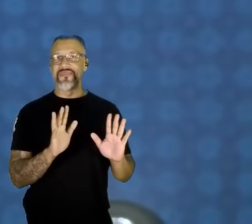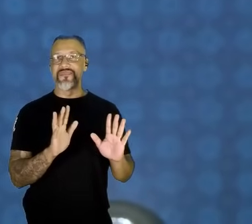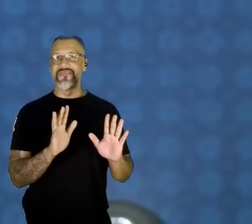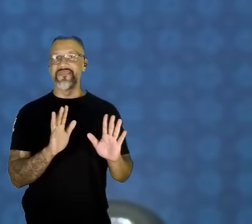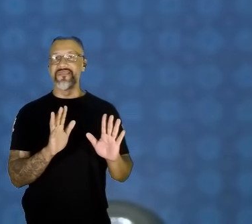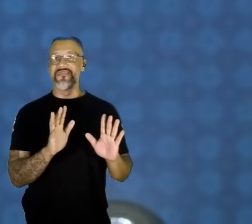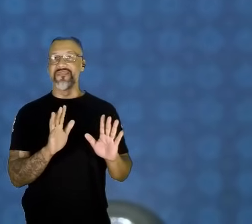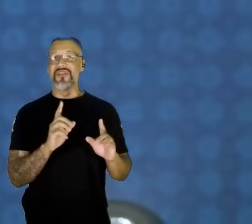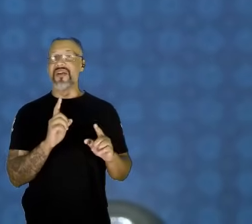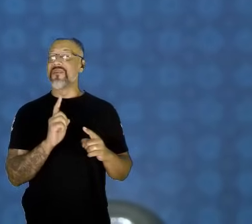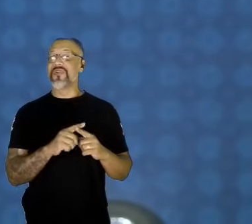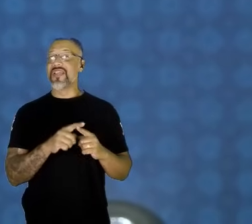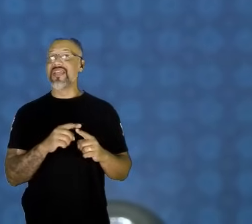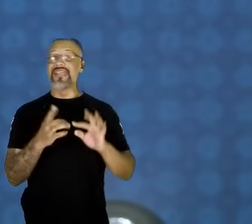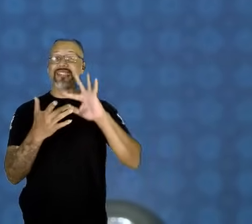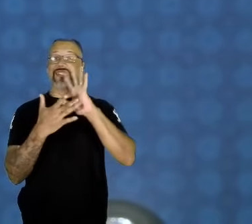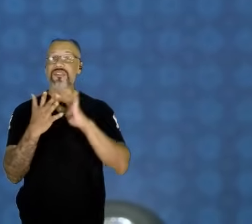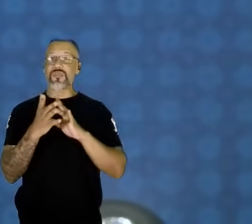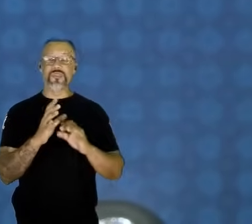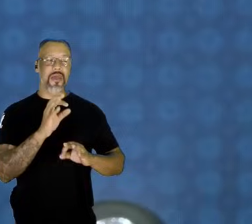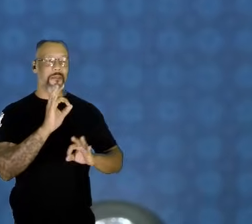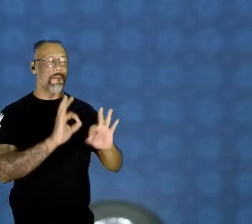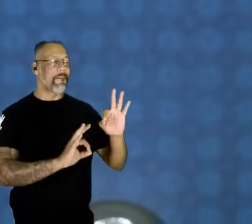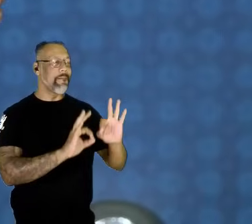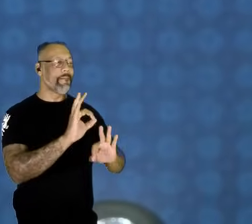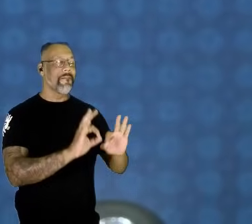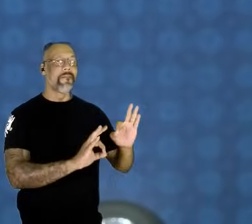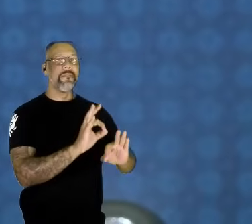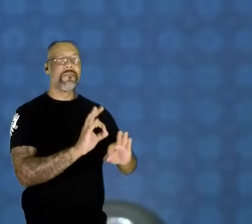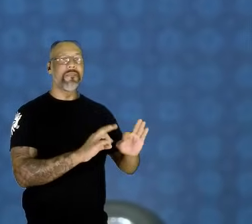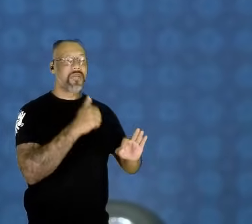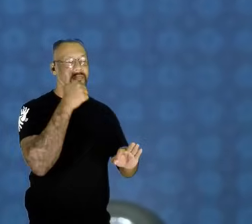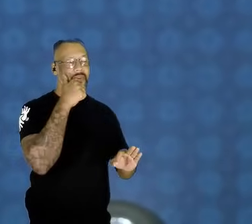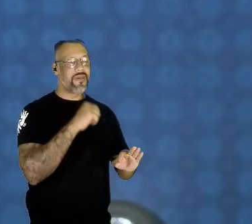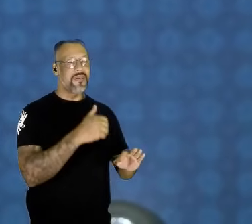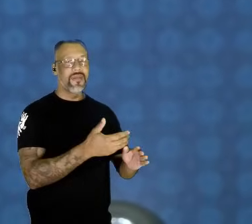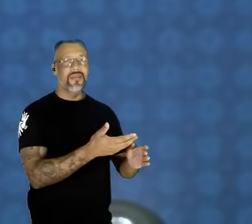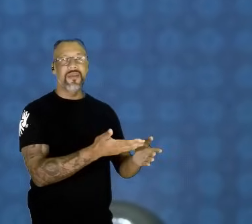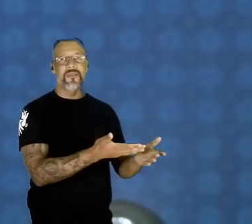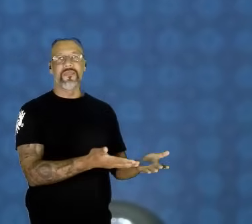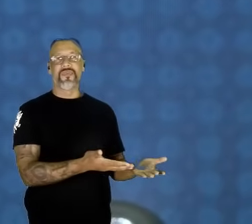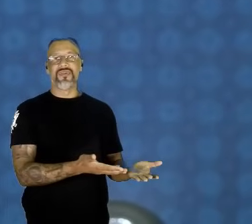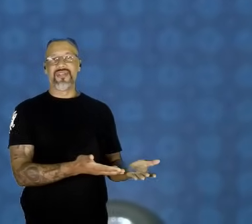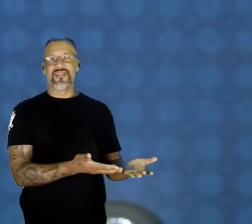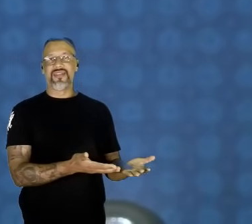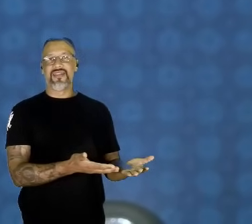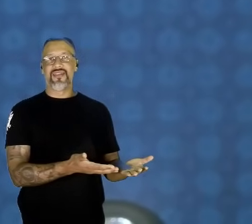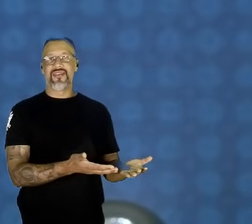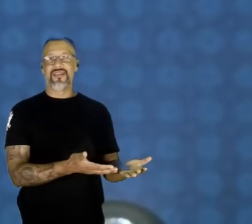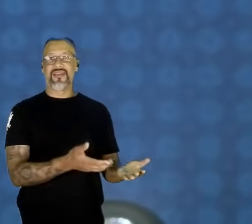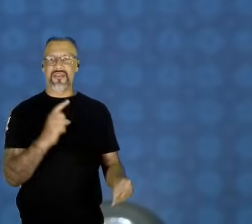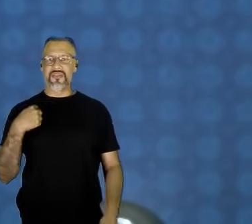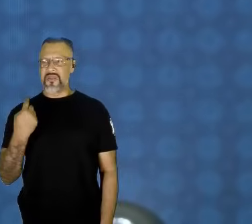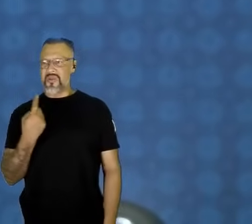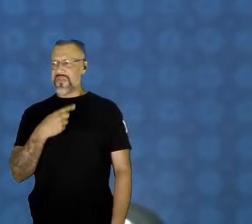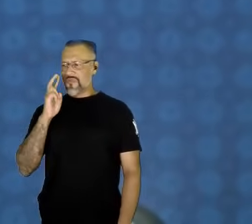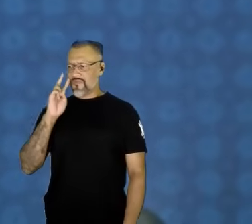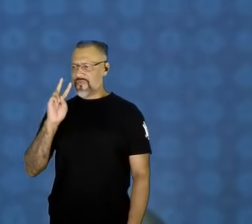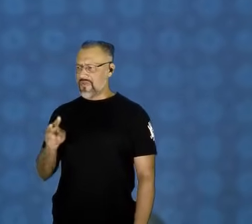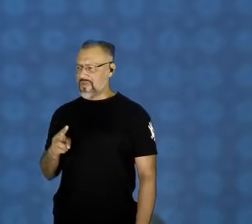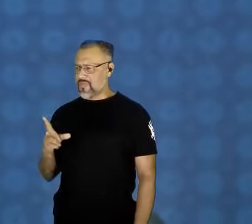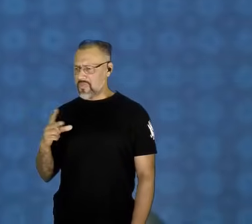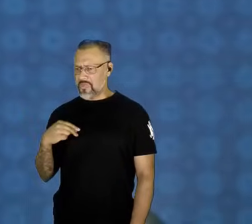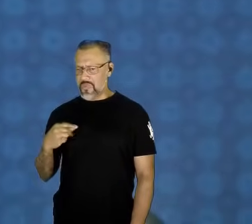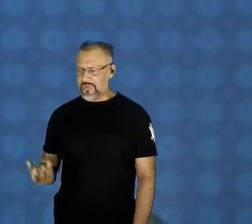de treinamento. O que nós chamamos de, nossa, que horrível, nossa, que assustador, Jesus chama de